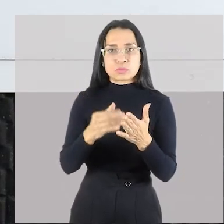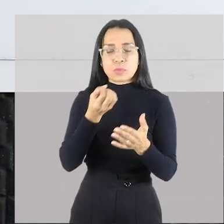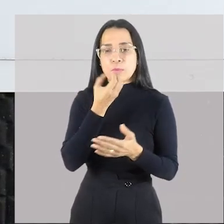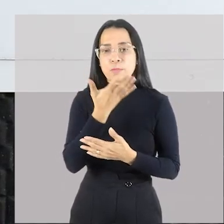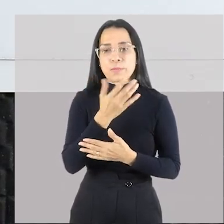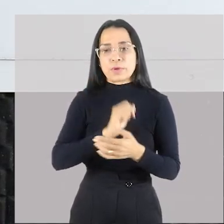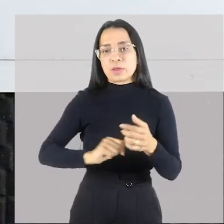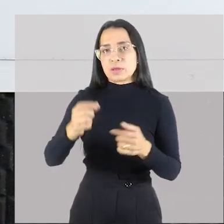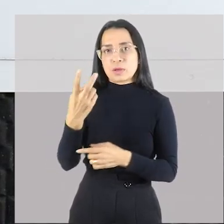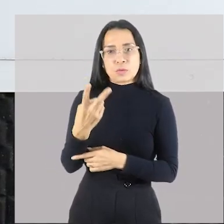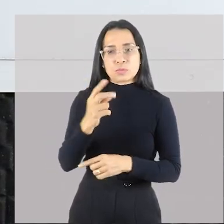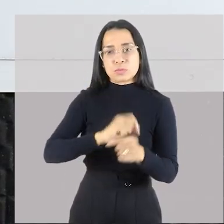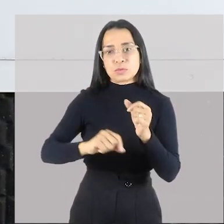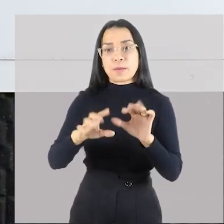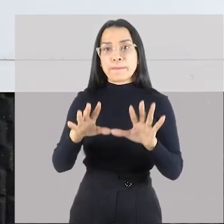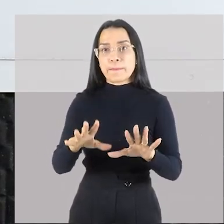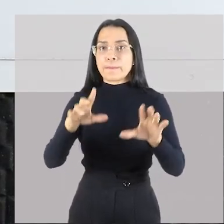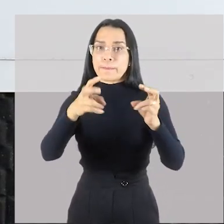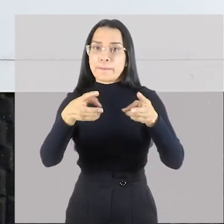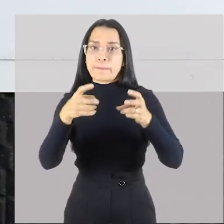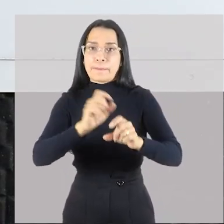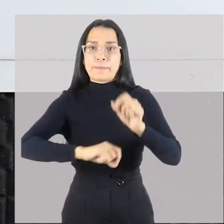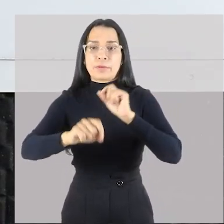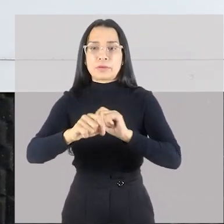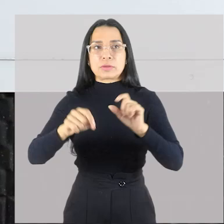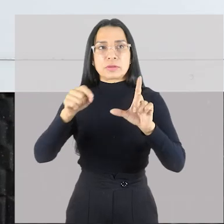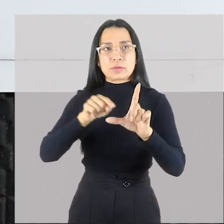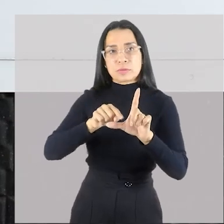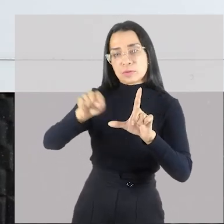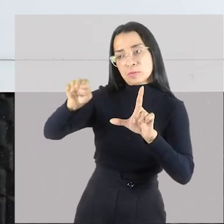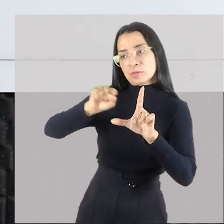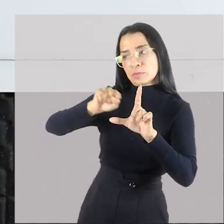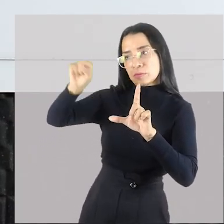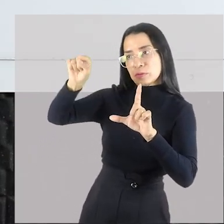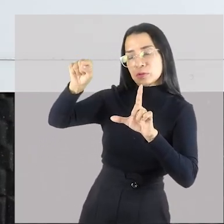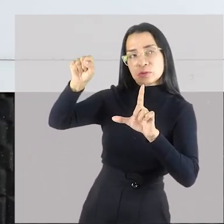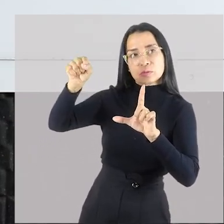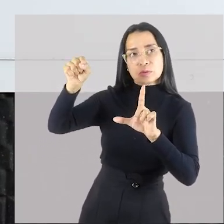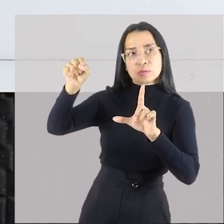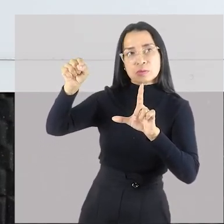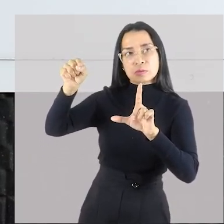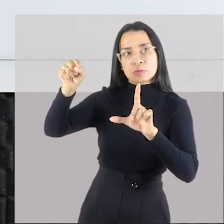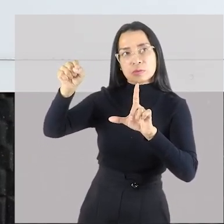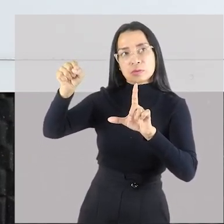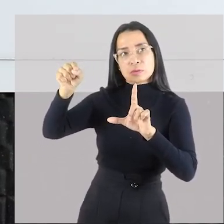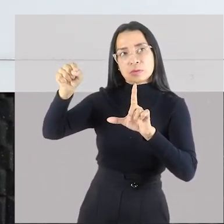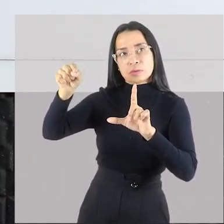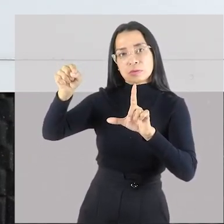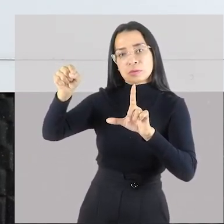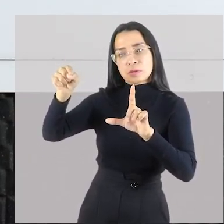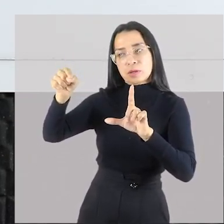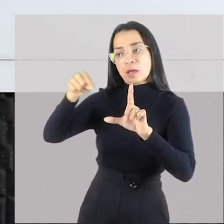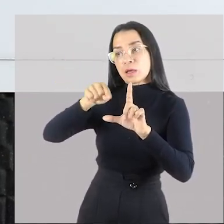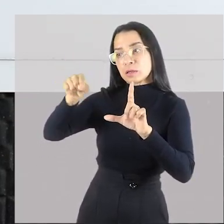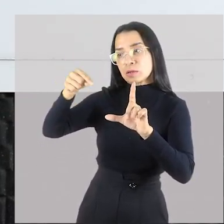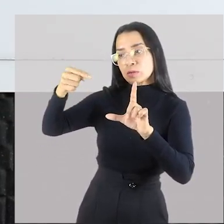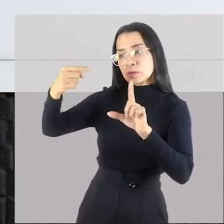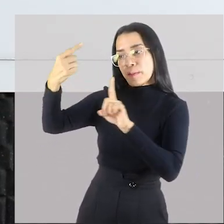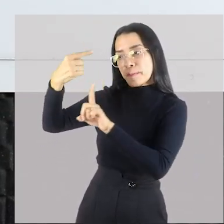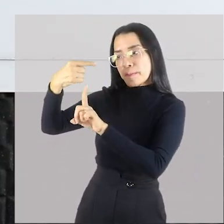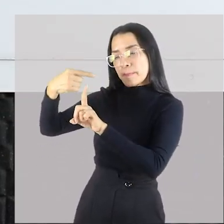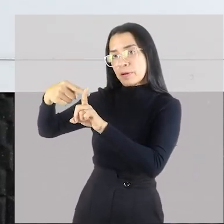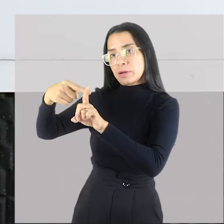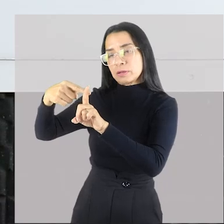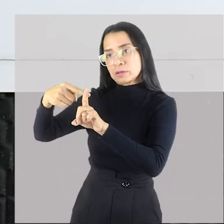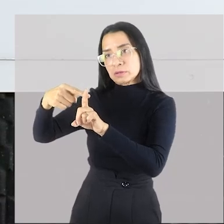é o 2, mas perceba que para frente do 2 o gráfico está para cima. Então esse pessoal aqui tem imagem positiva maior do que 2